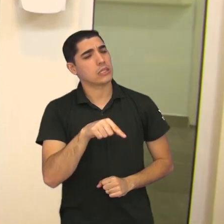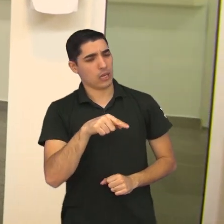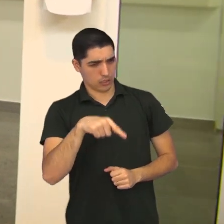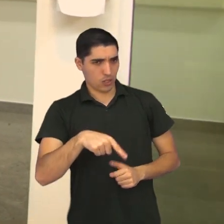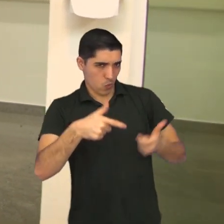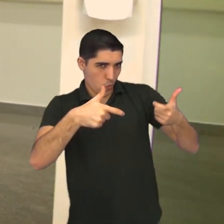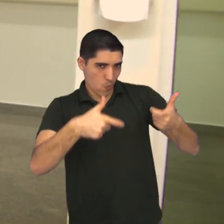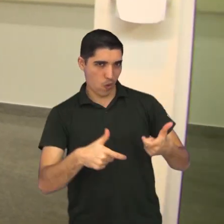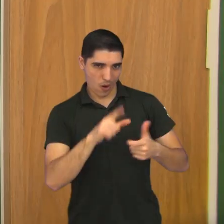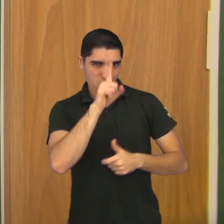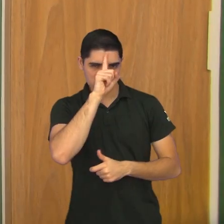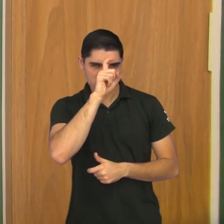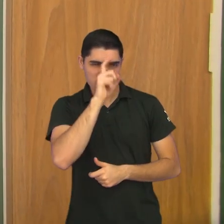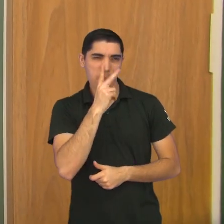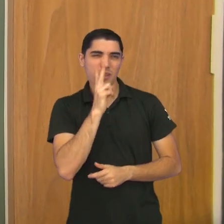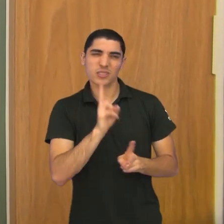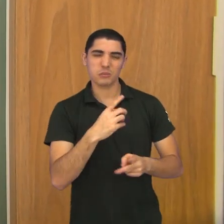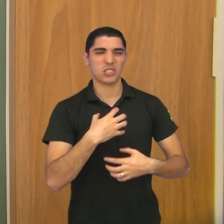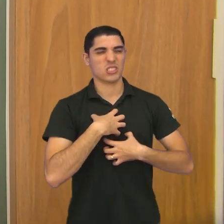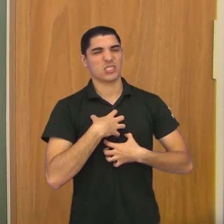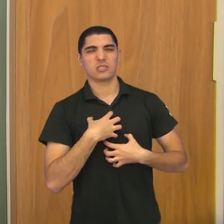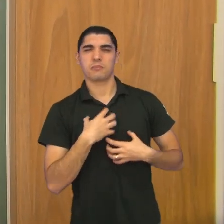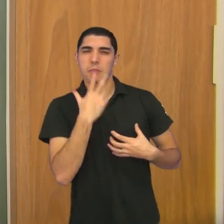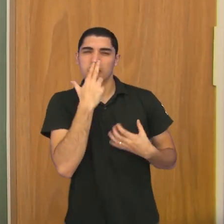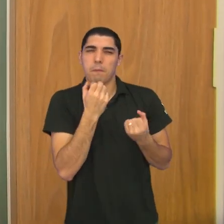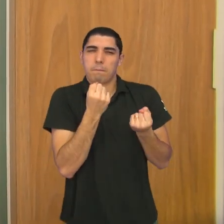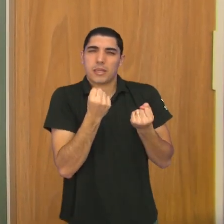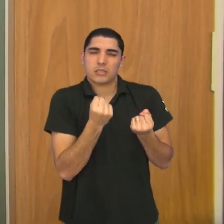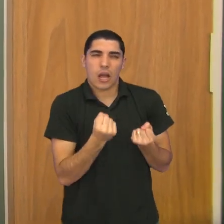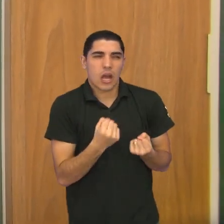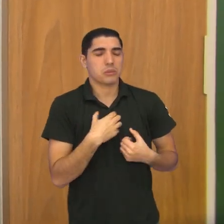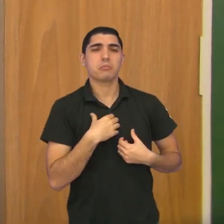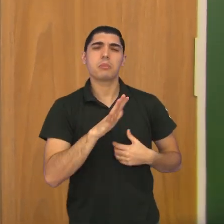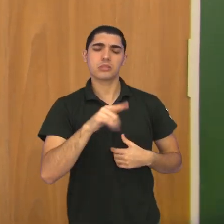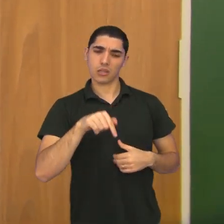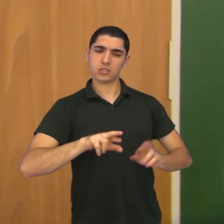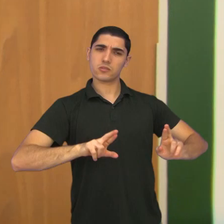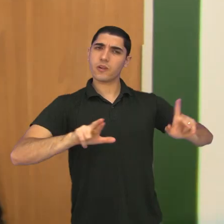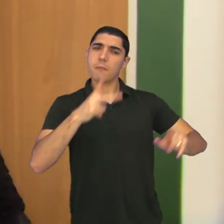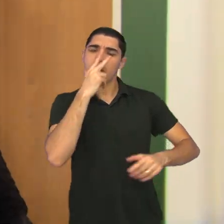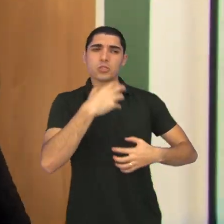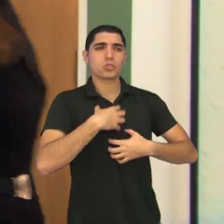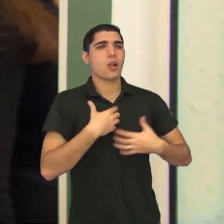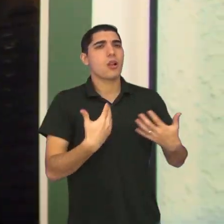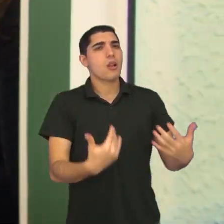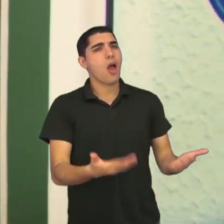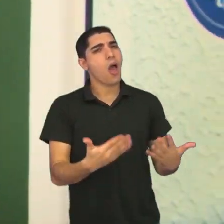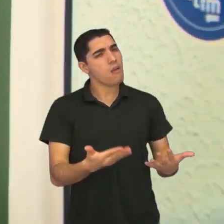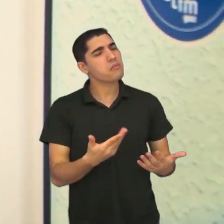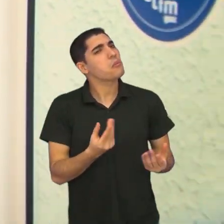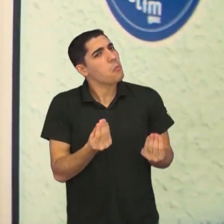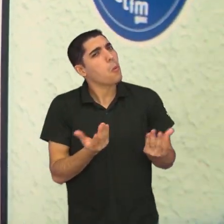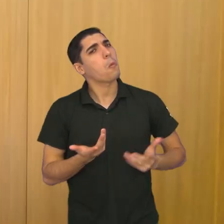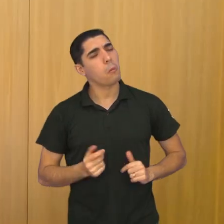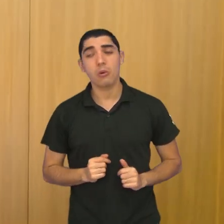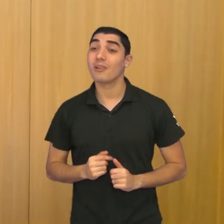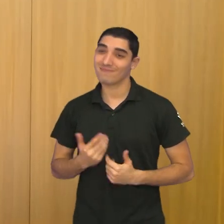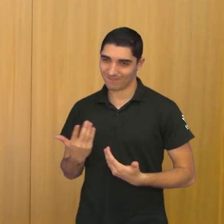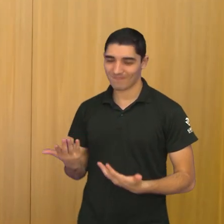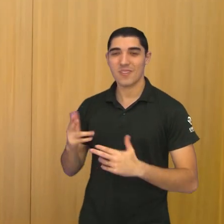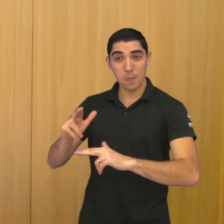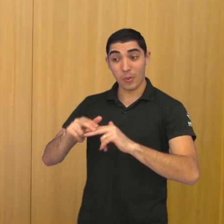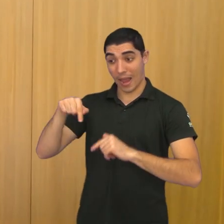num ambiente hospitalar, que normalmente tem tudo para ser carregado, pesado, aqui é super leve, né? Exatamente, né? Todo